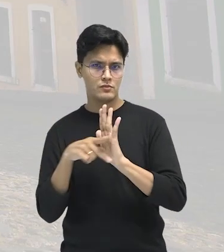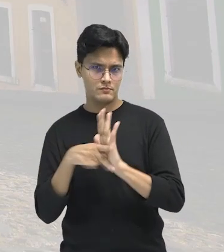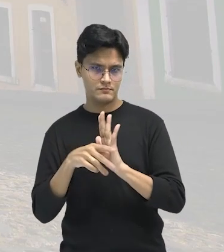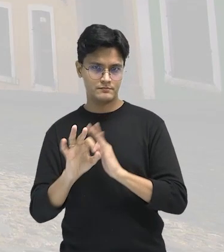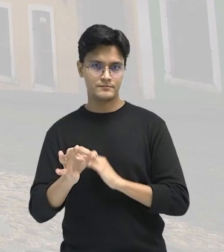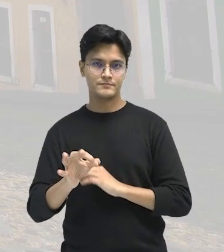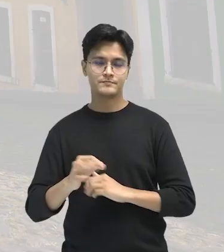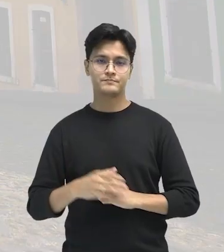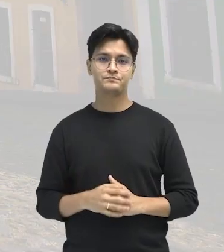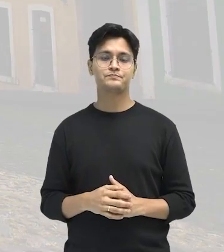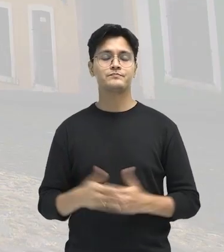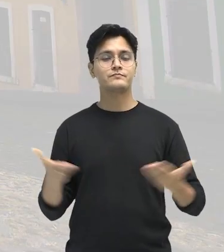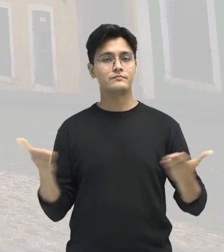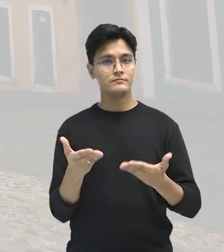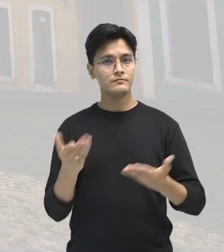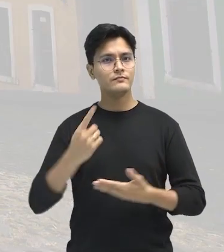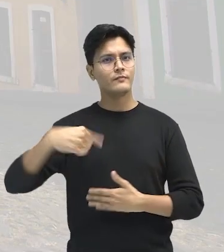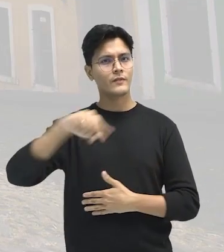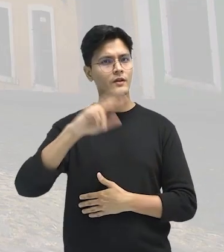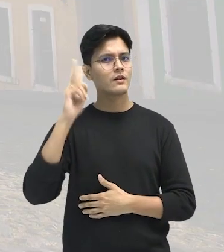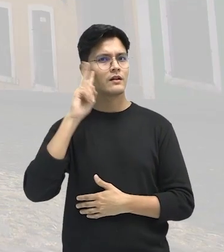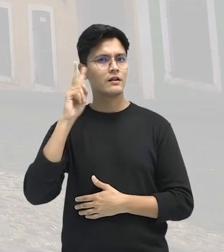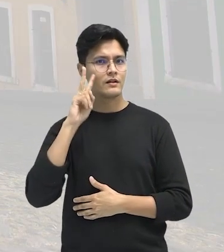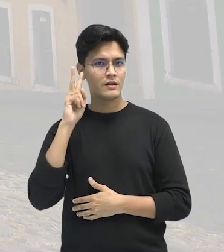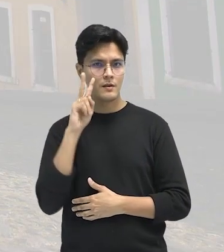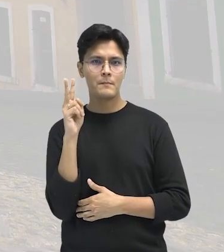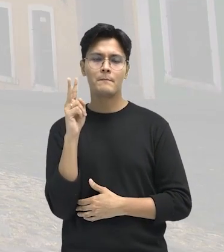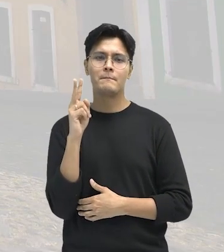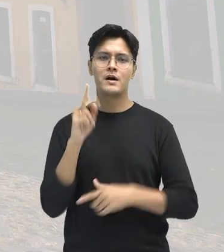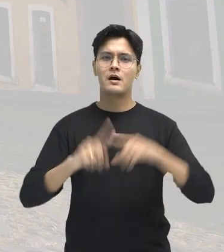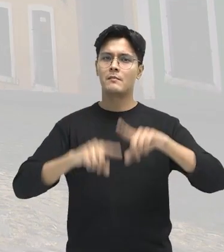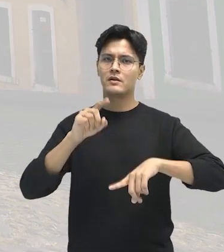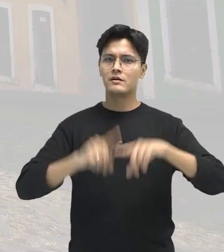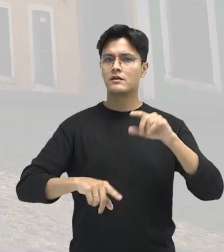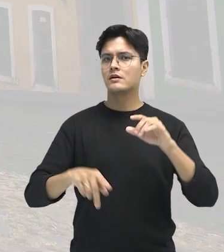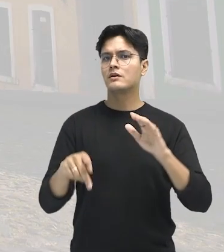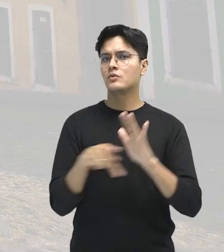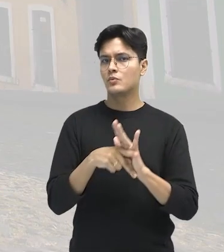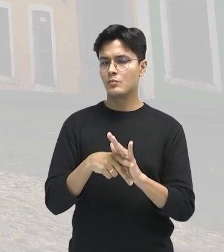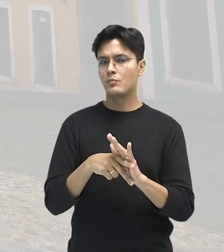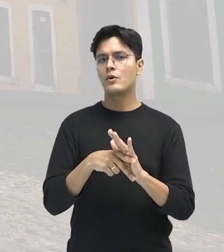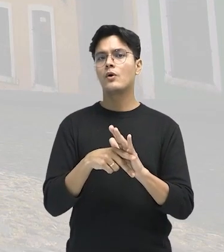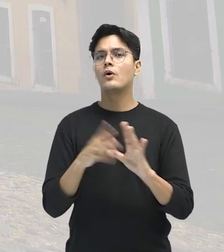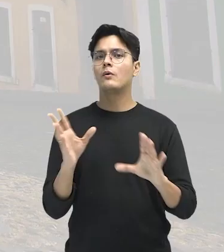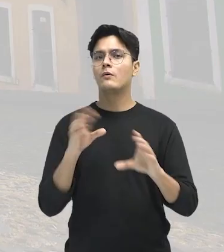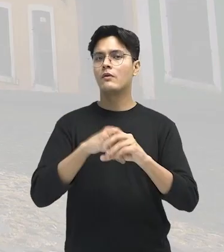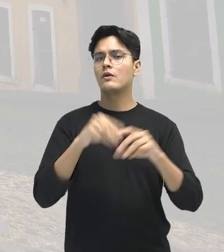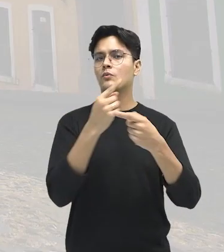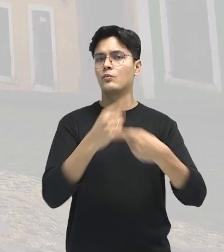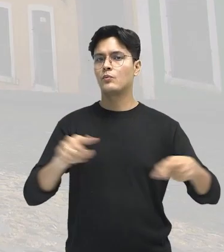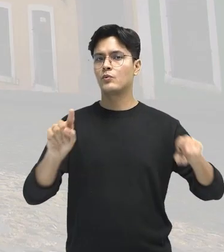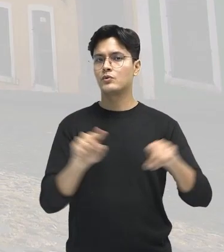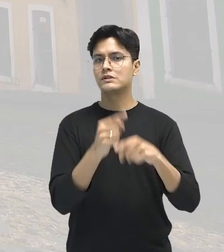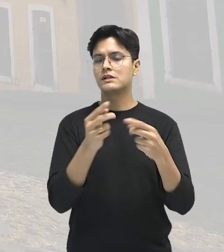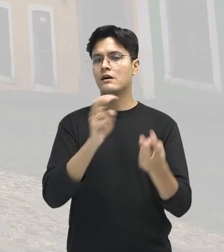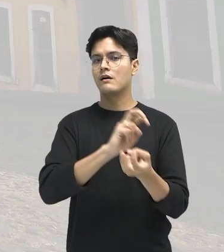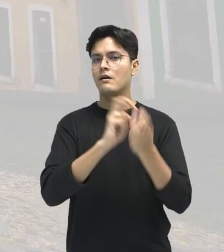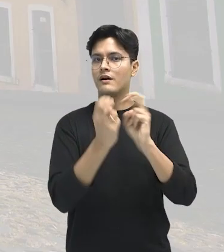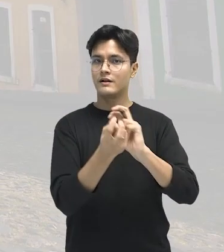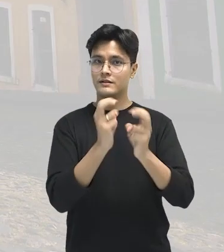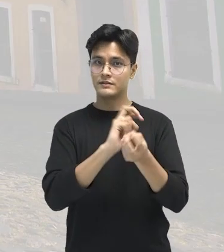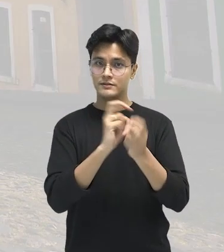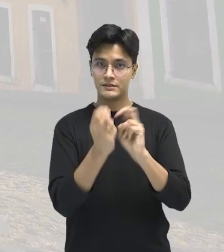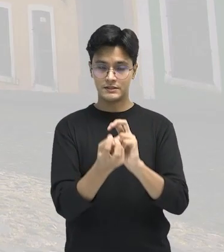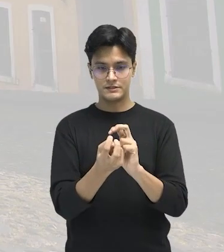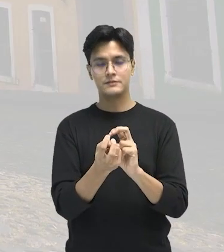bem, agora que vocês já lembraram aí todos esses instrumentos que fazem parte aí da musicalidade da